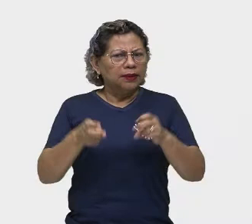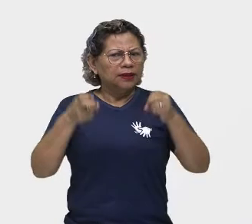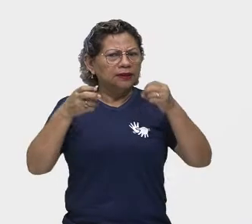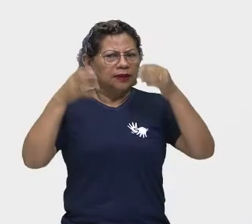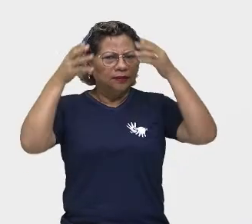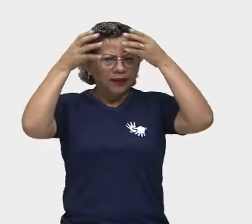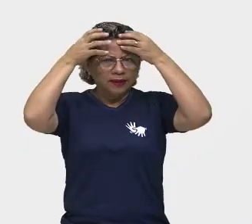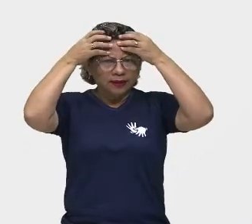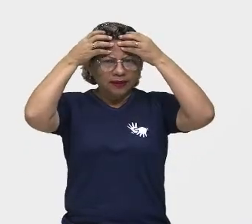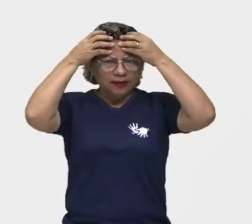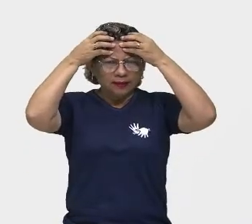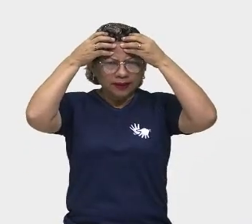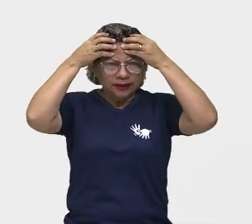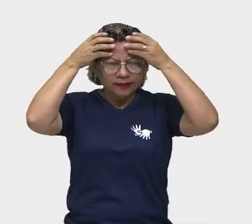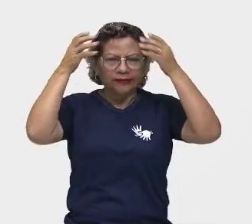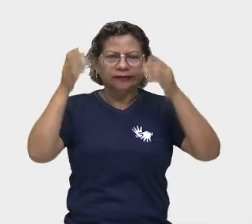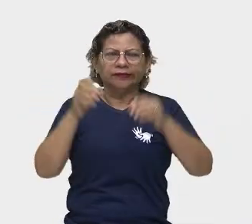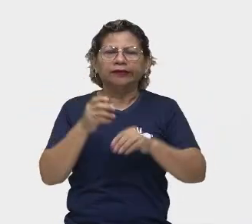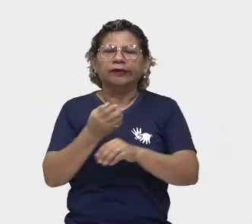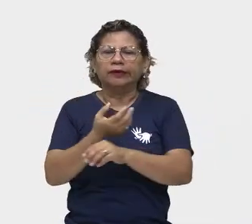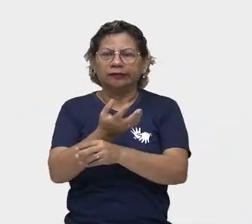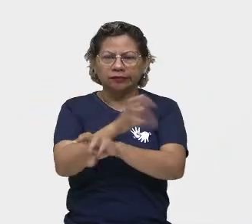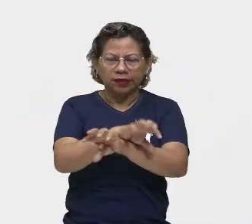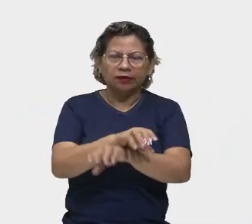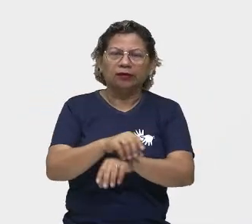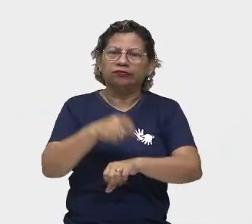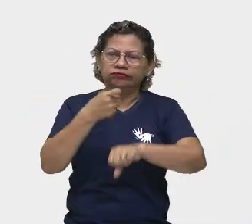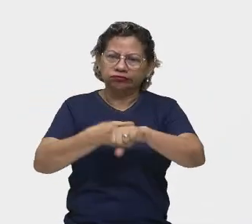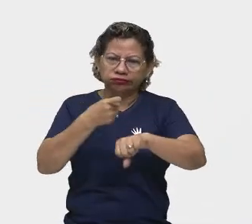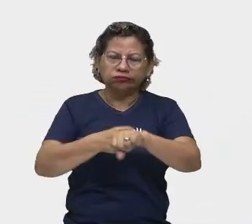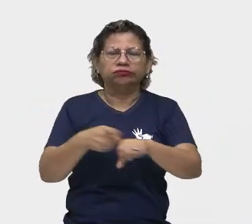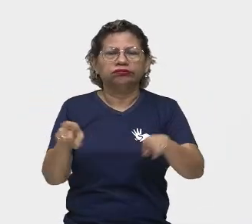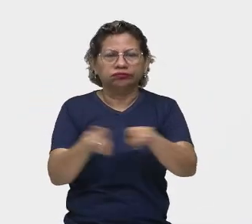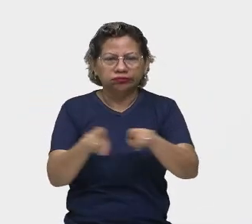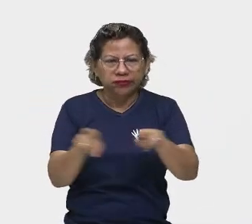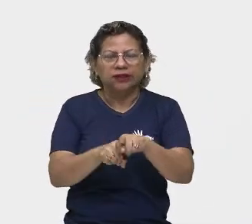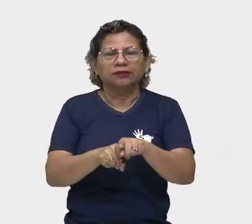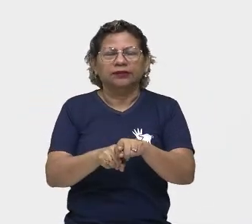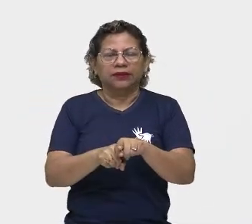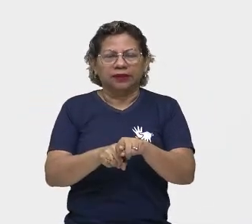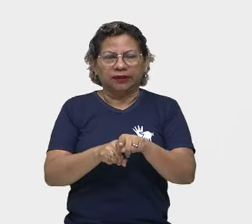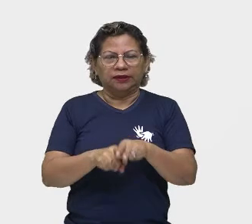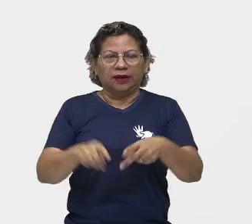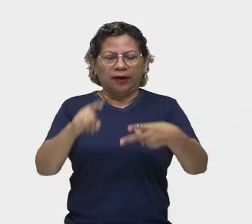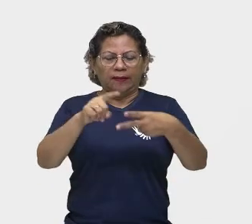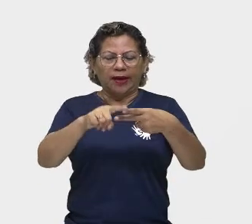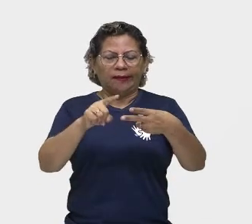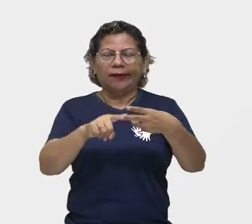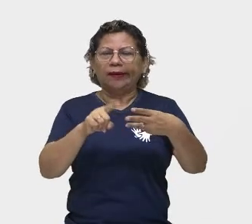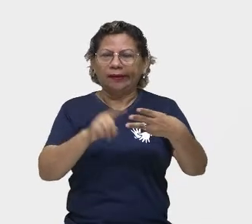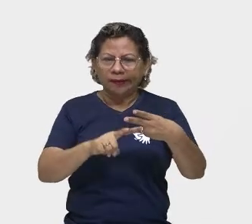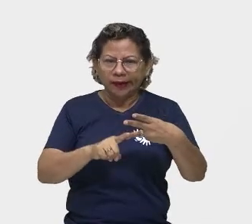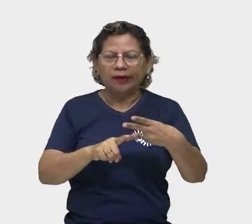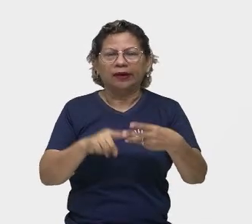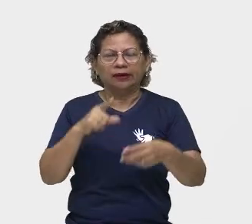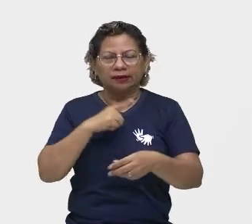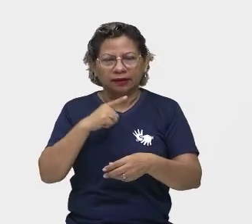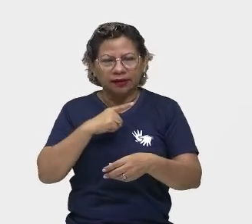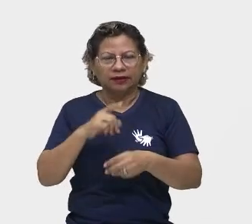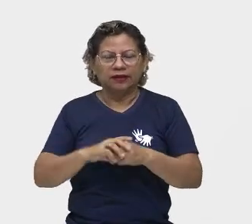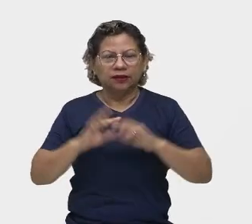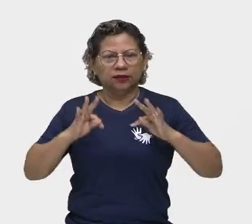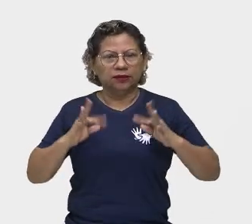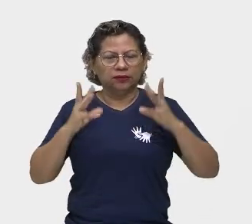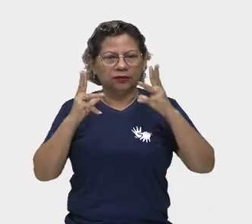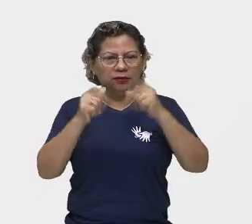olha só a cabeça humana ela é dividida em crânio e Face com essas são da mandíbula todos os ossos